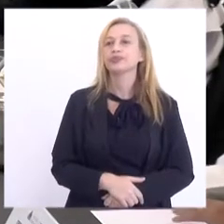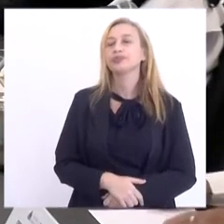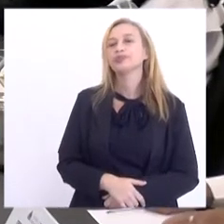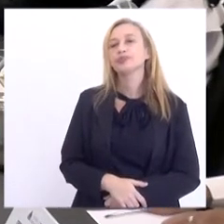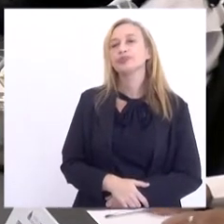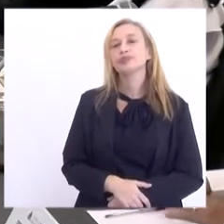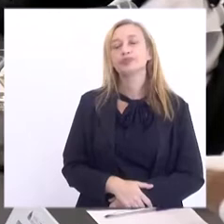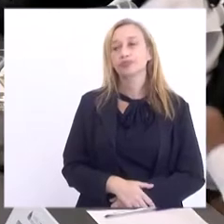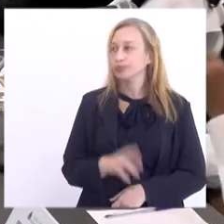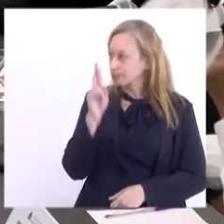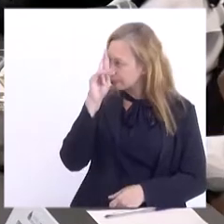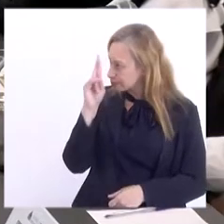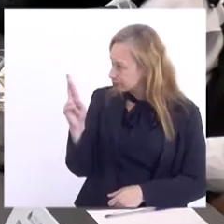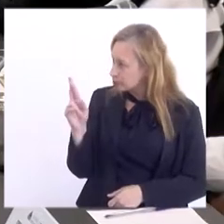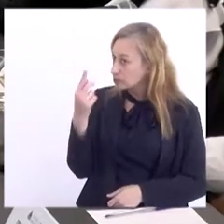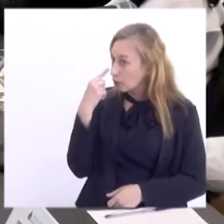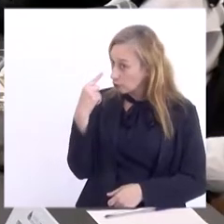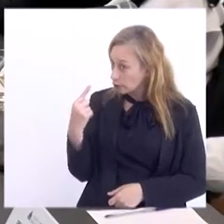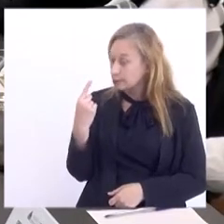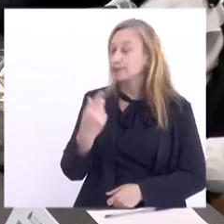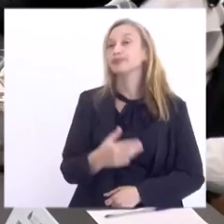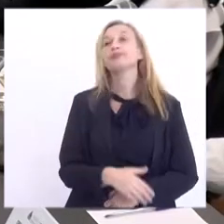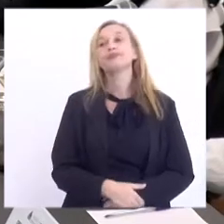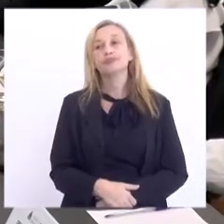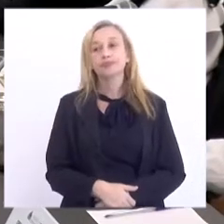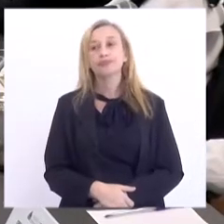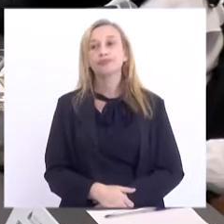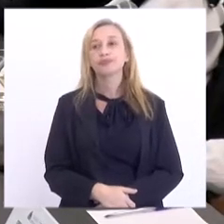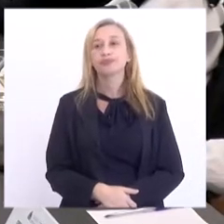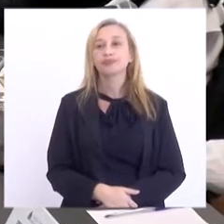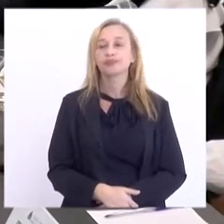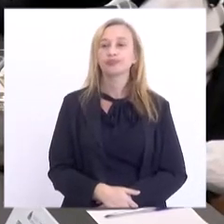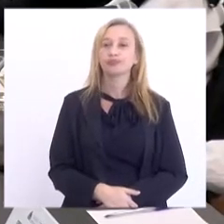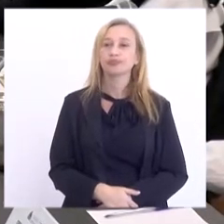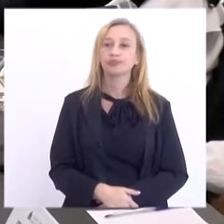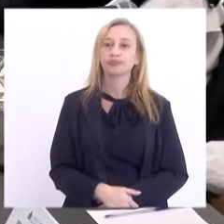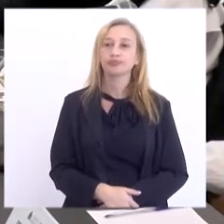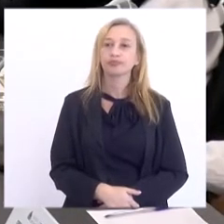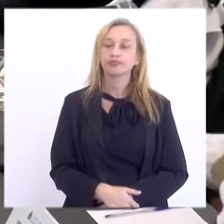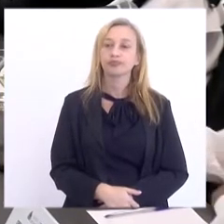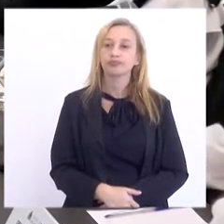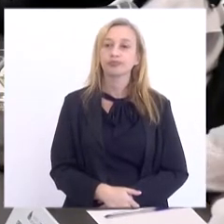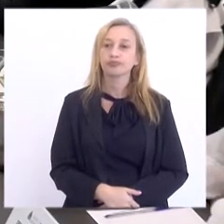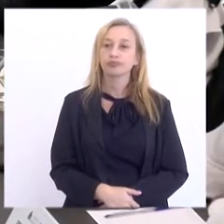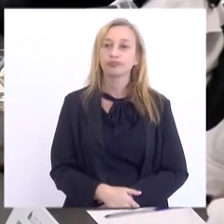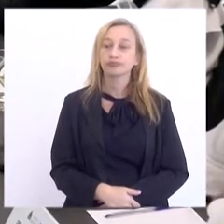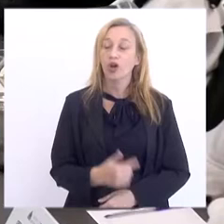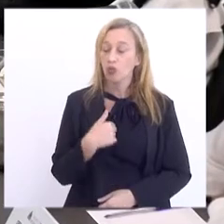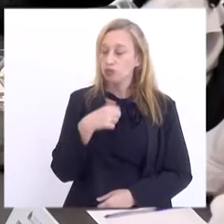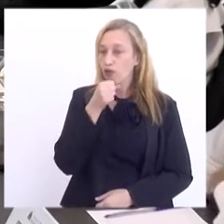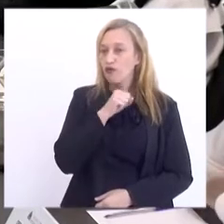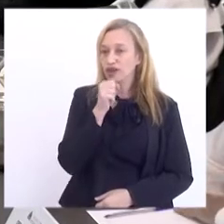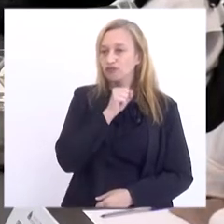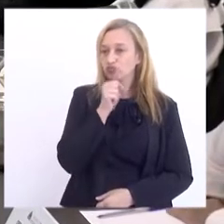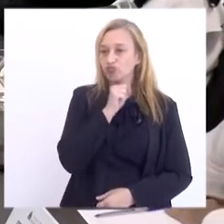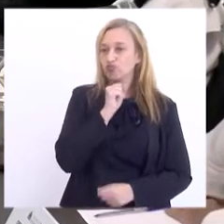já começou está vendo eu sou antigo